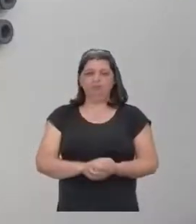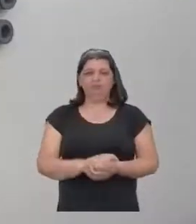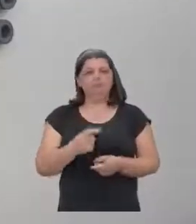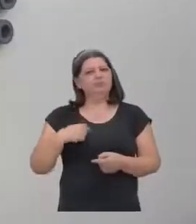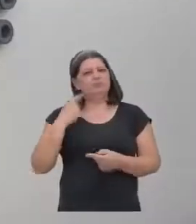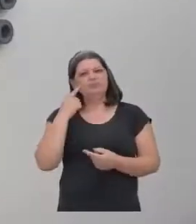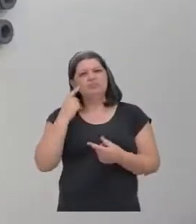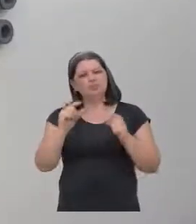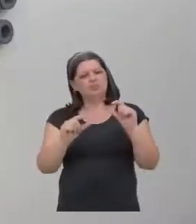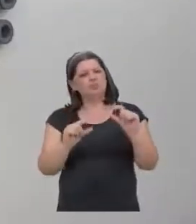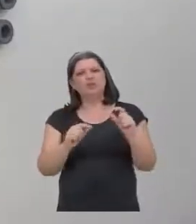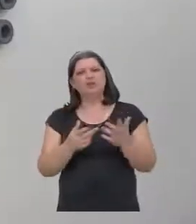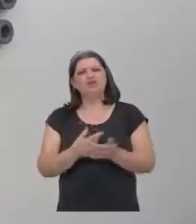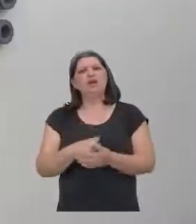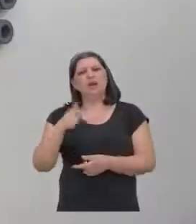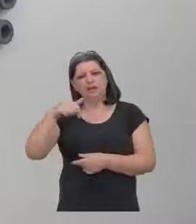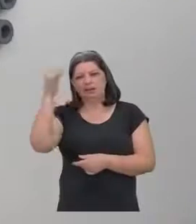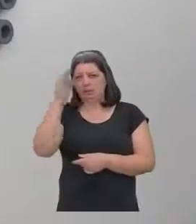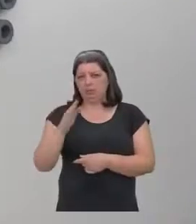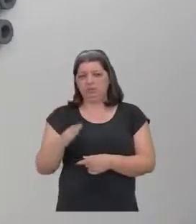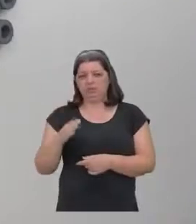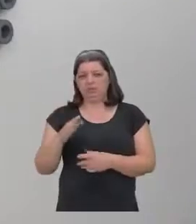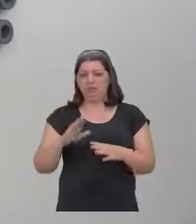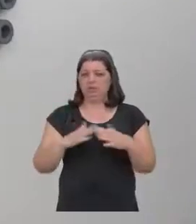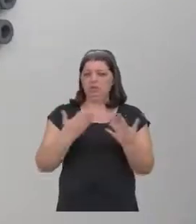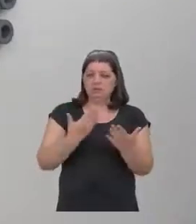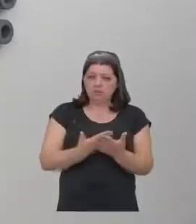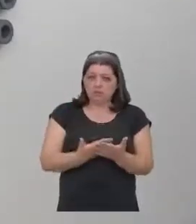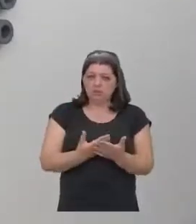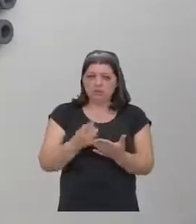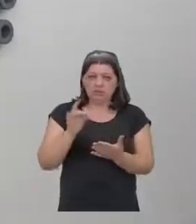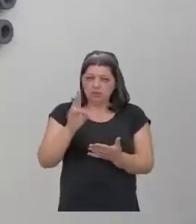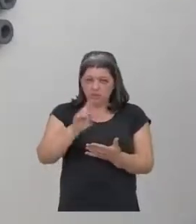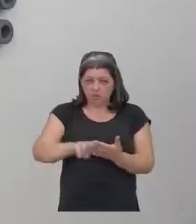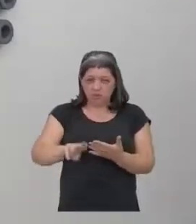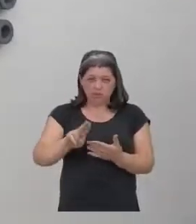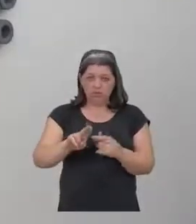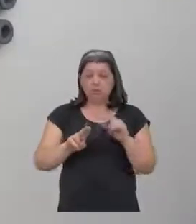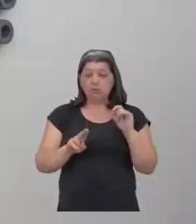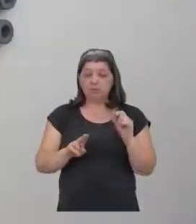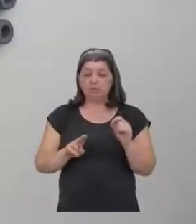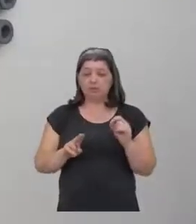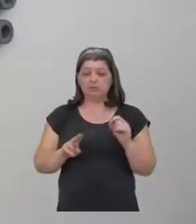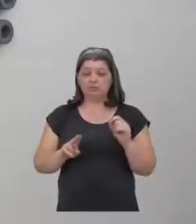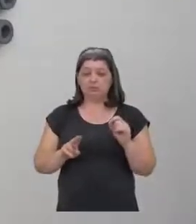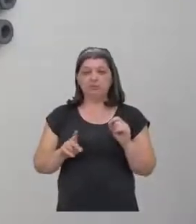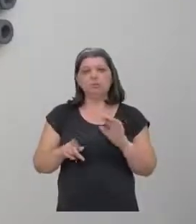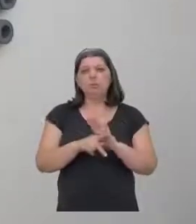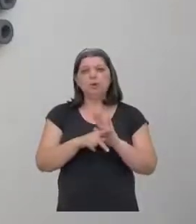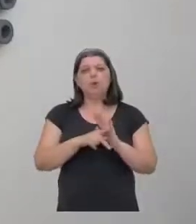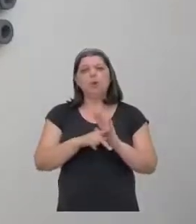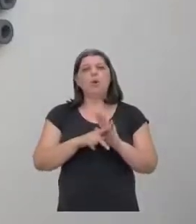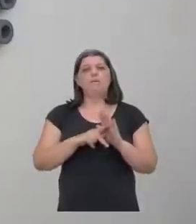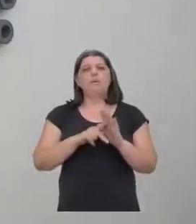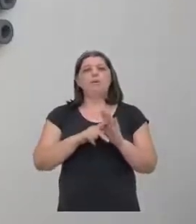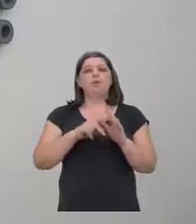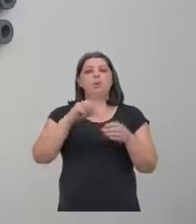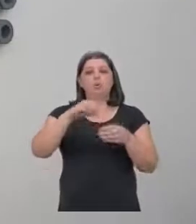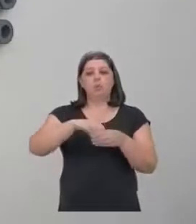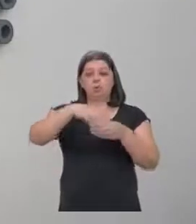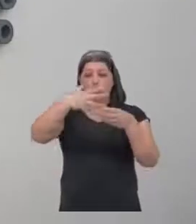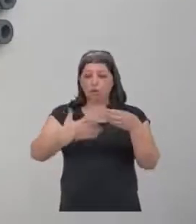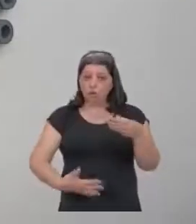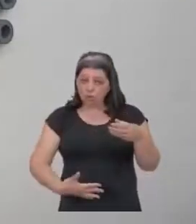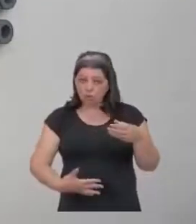eu fico pensando assim, puxa vida, no Brasil a escola não serve apenas para passar o conteúdo. Por exemplo, eu não estou